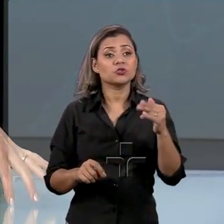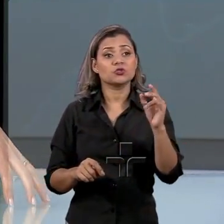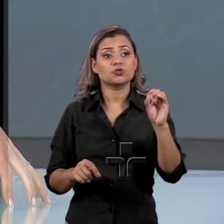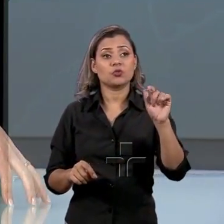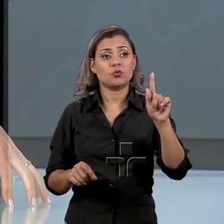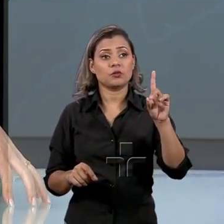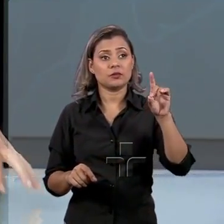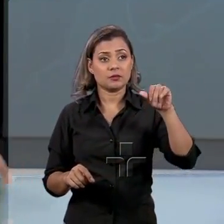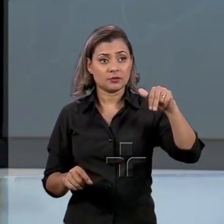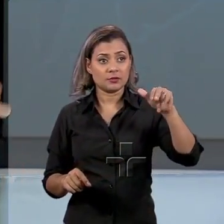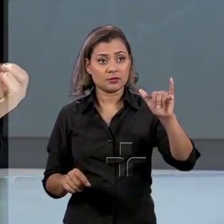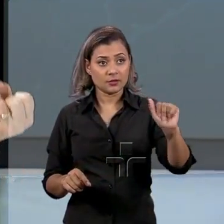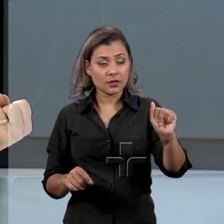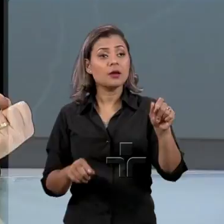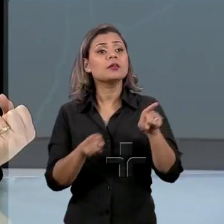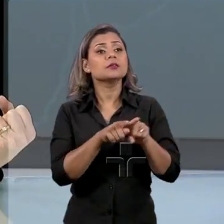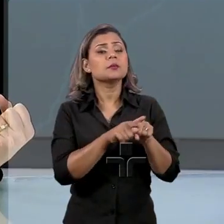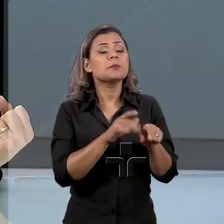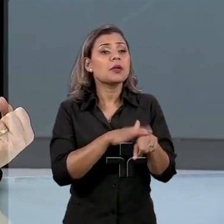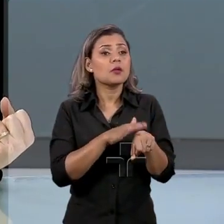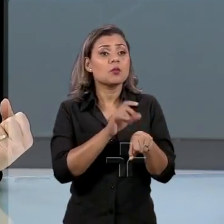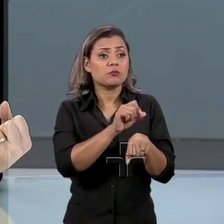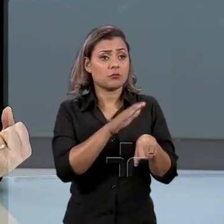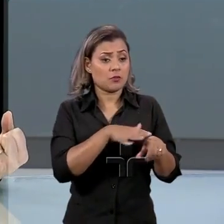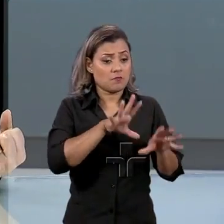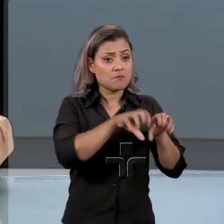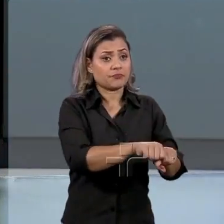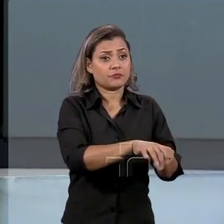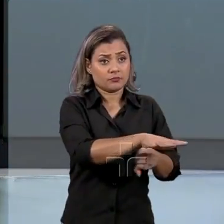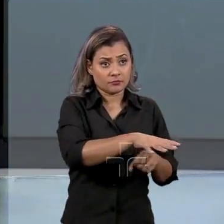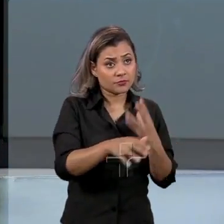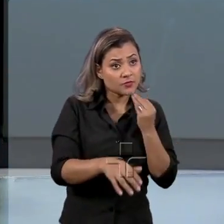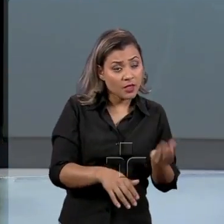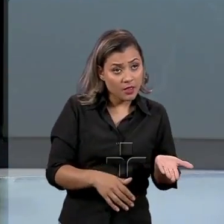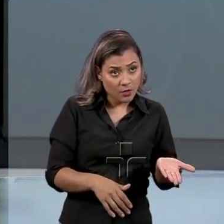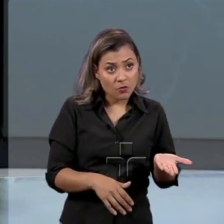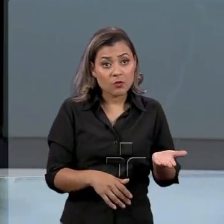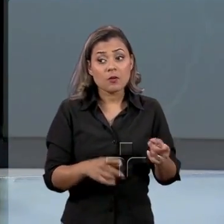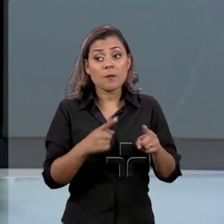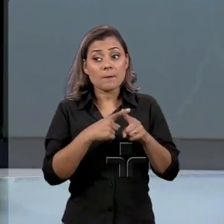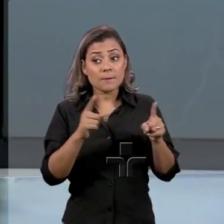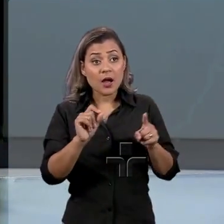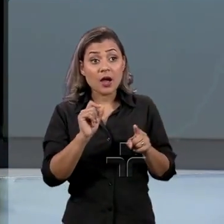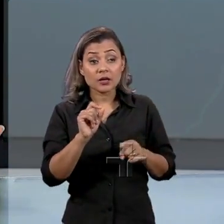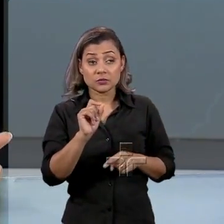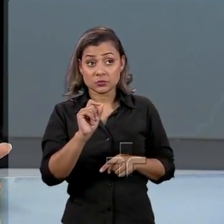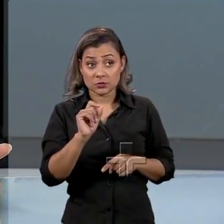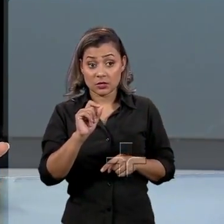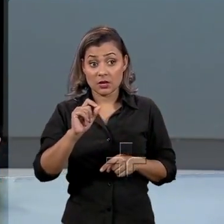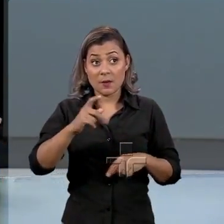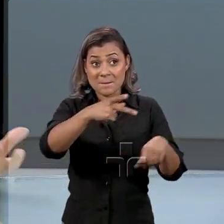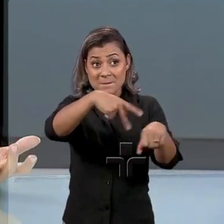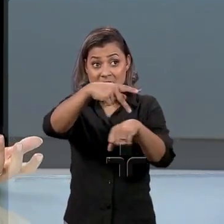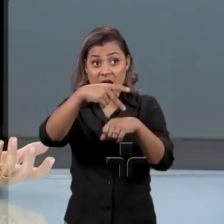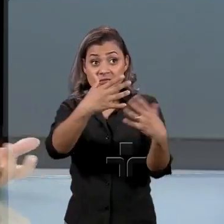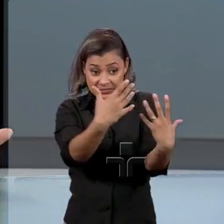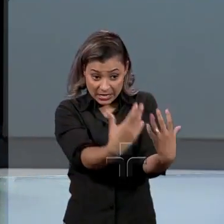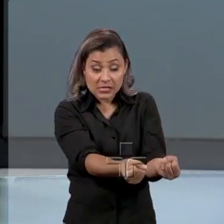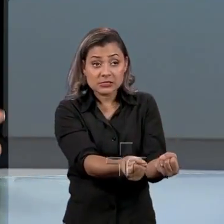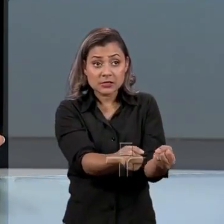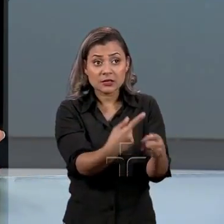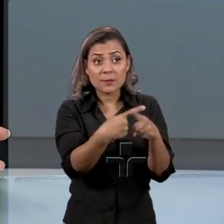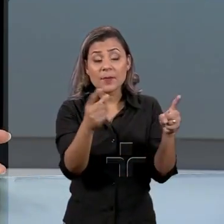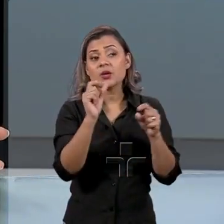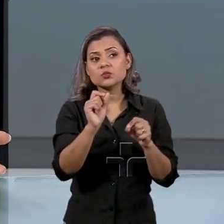Israel, Jerusalém Ocidental, passando a fazer parte do seu território. E aí, isso é o que a comunidade internacional aceita até que haja